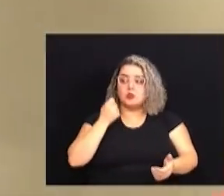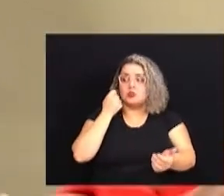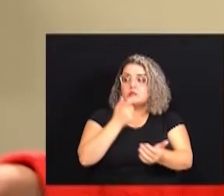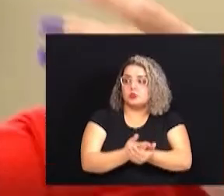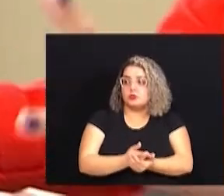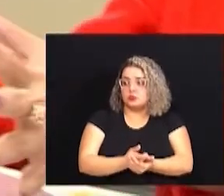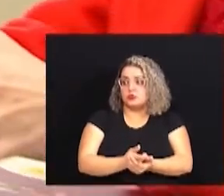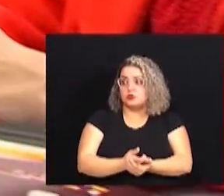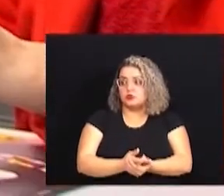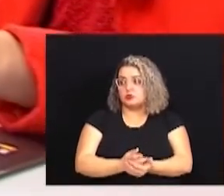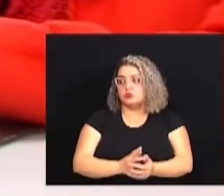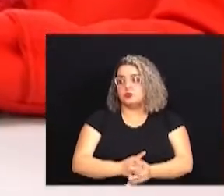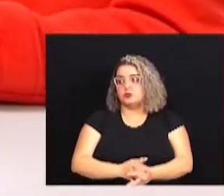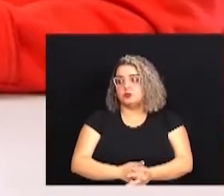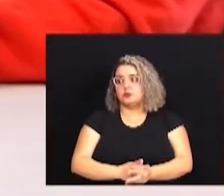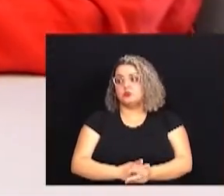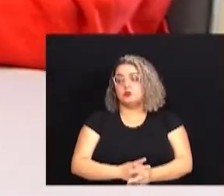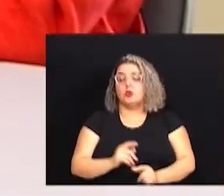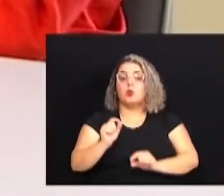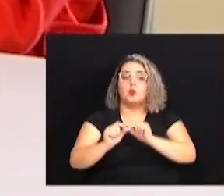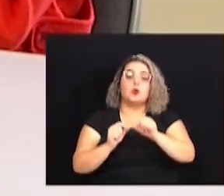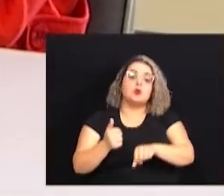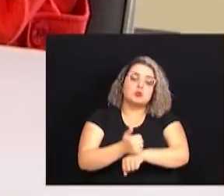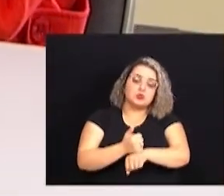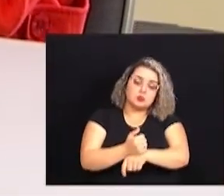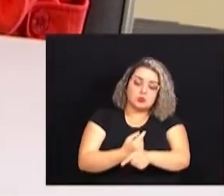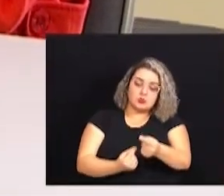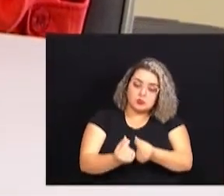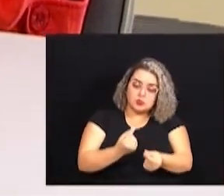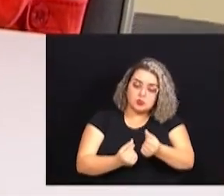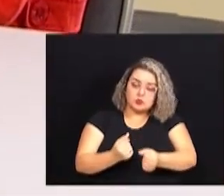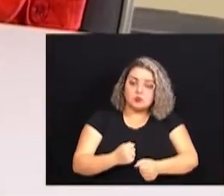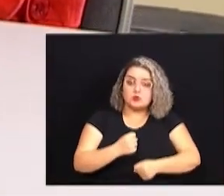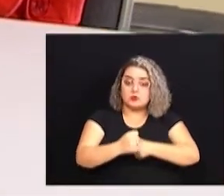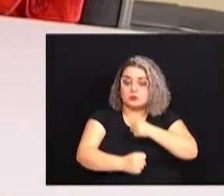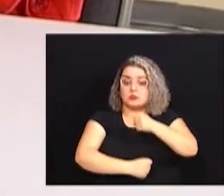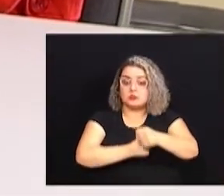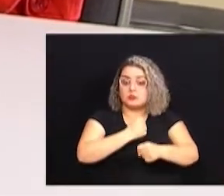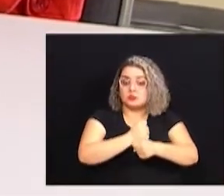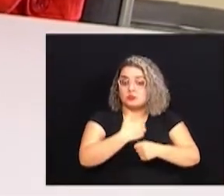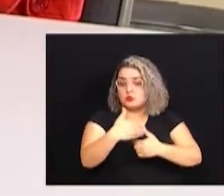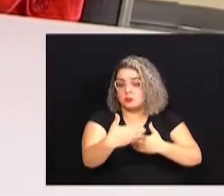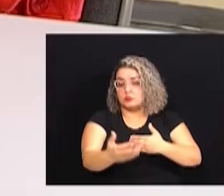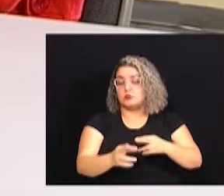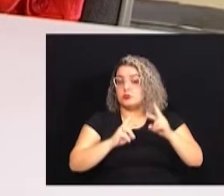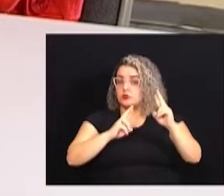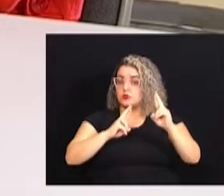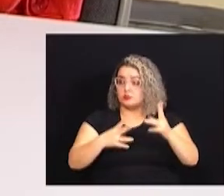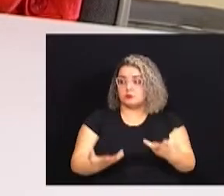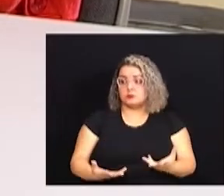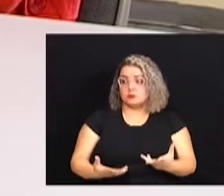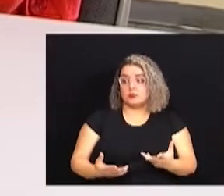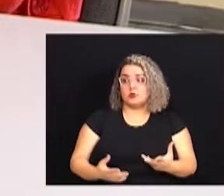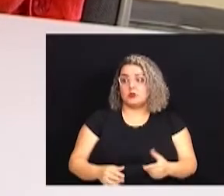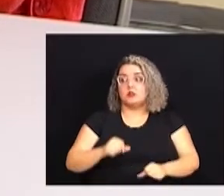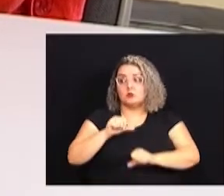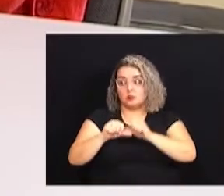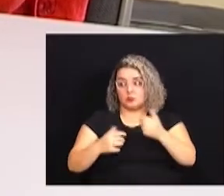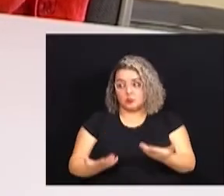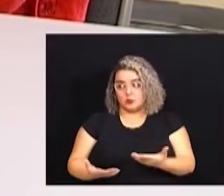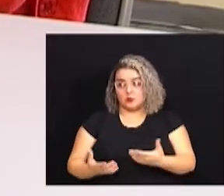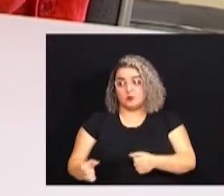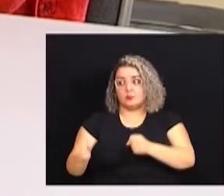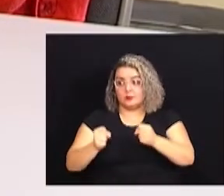essa questão do poder de compra, do que os economistas estão esperando para os próximos anos, mas eu espero que